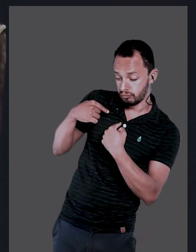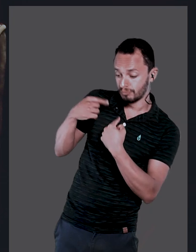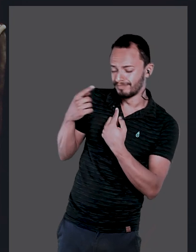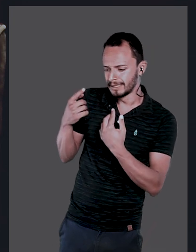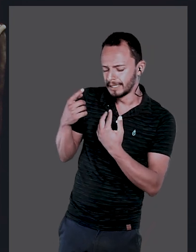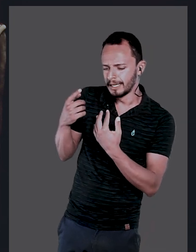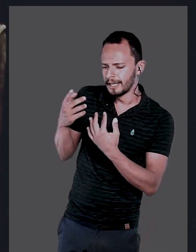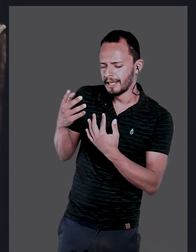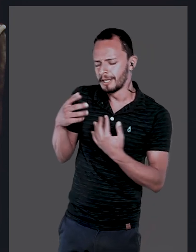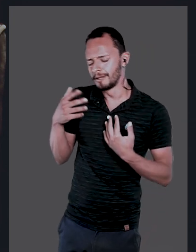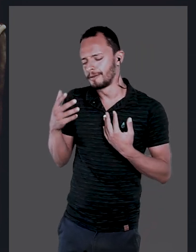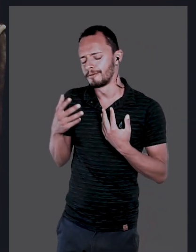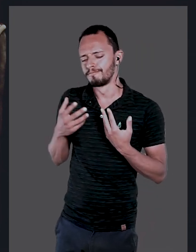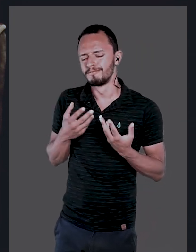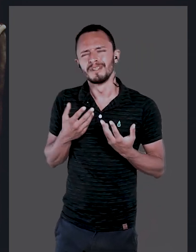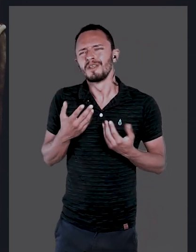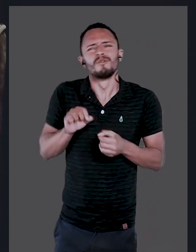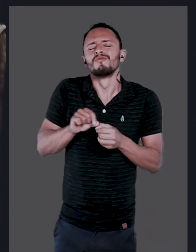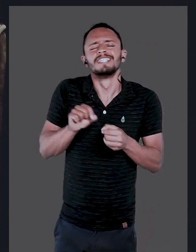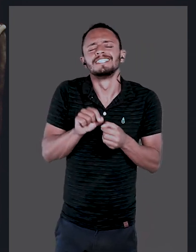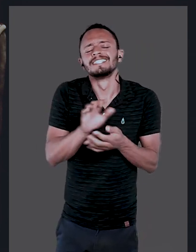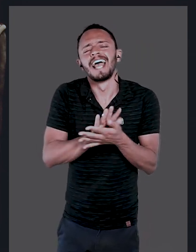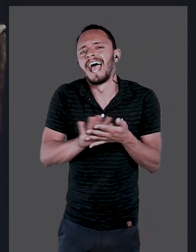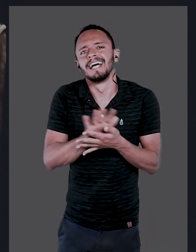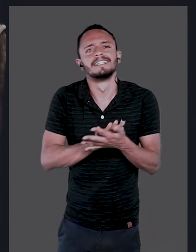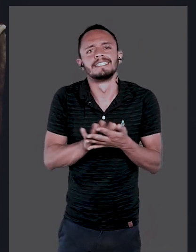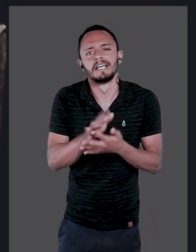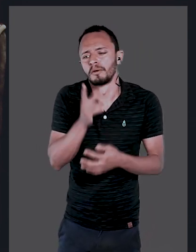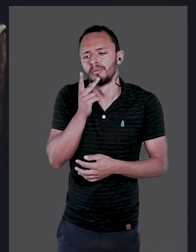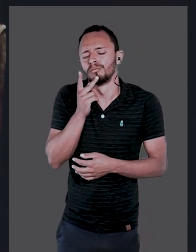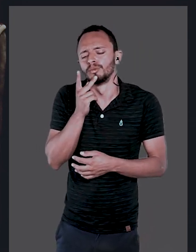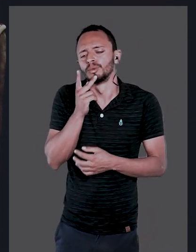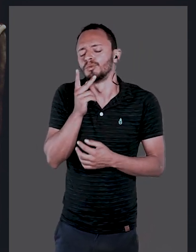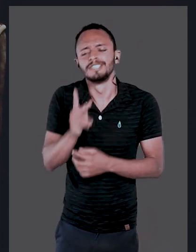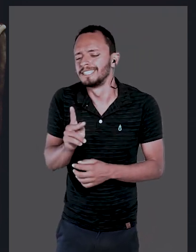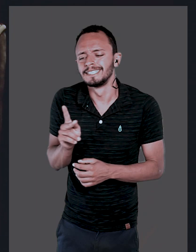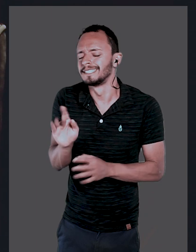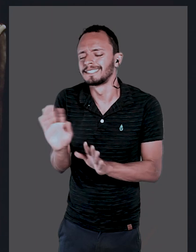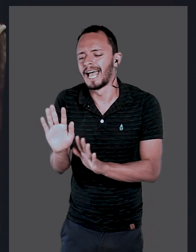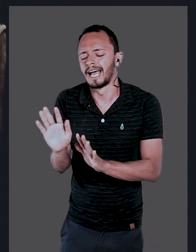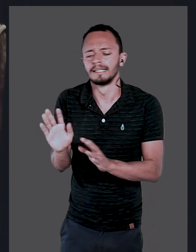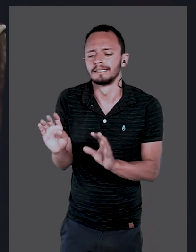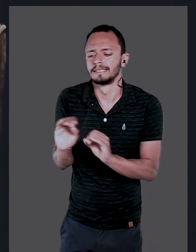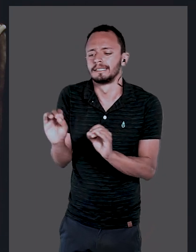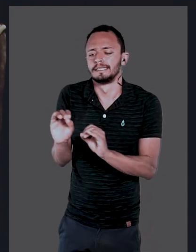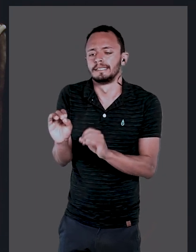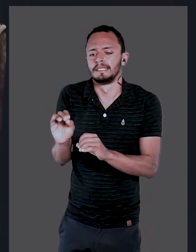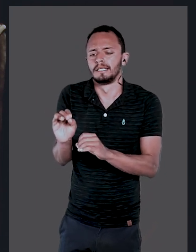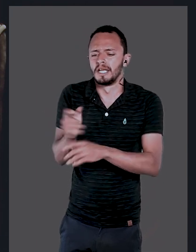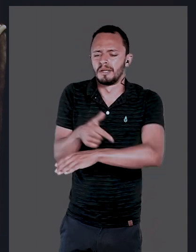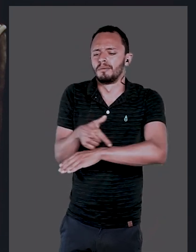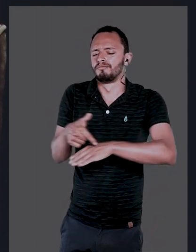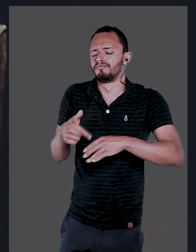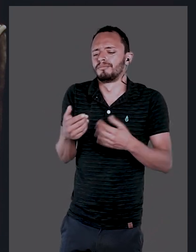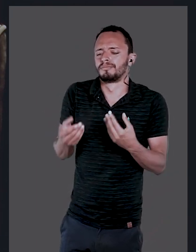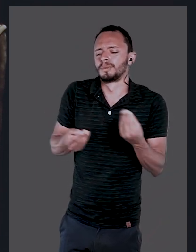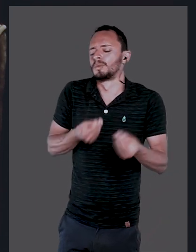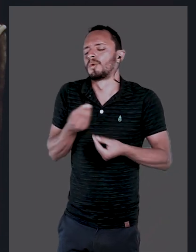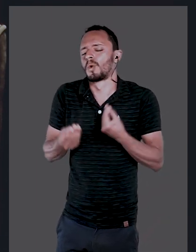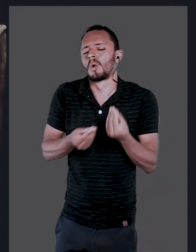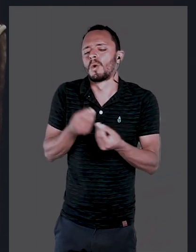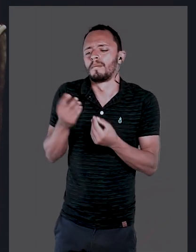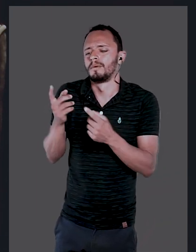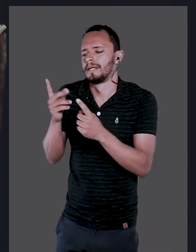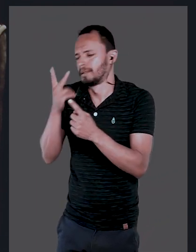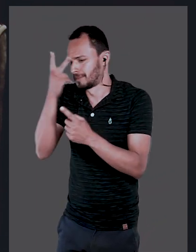fiquei muito magoado na altura. Fiquei muito problematizado, assim, mas como assim? Não fiz nada, não disse nada, não fui